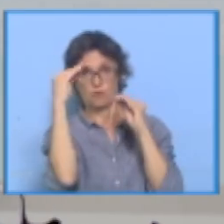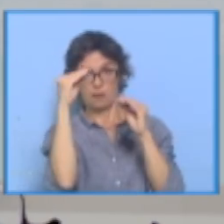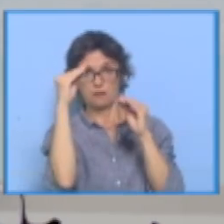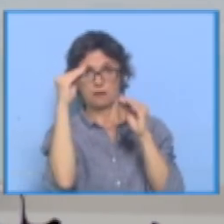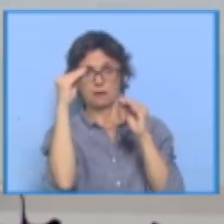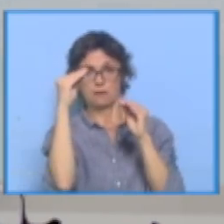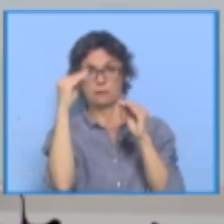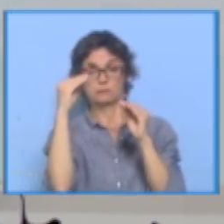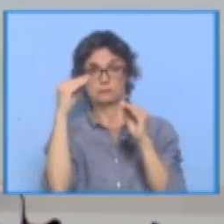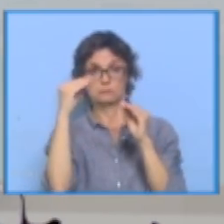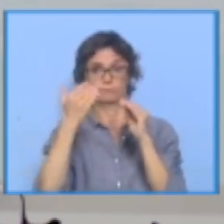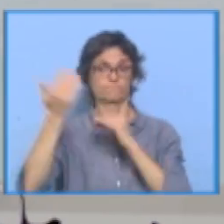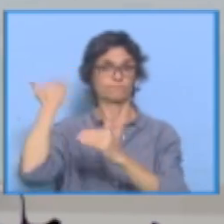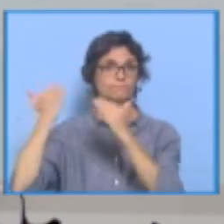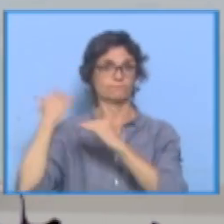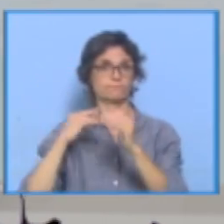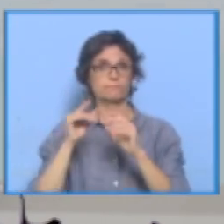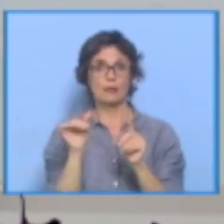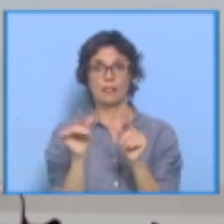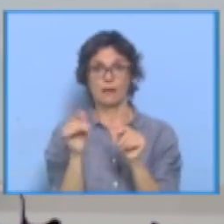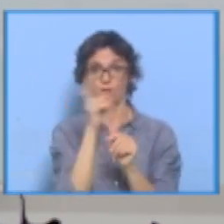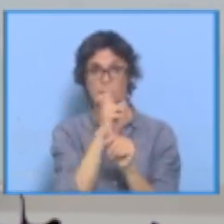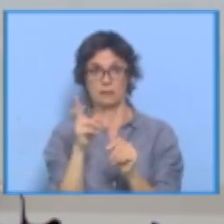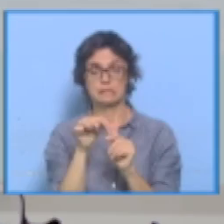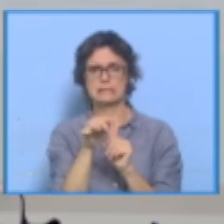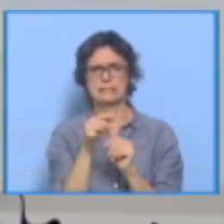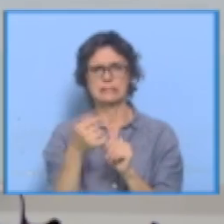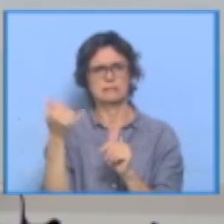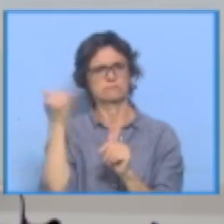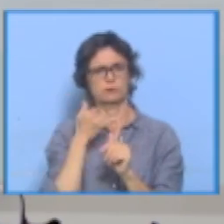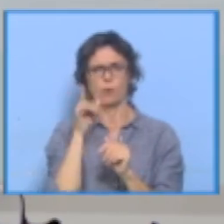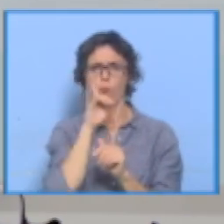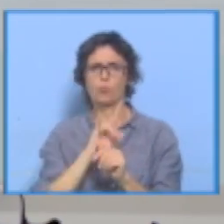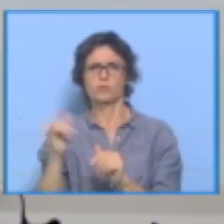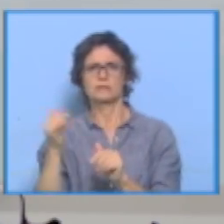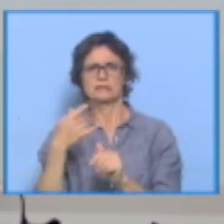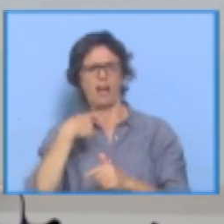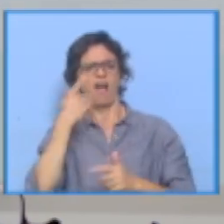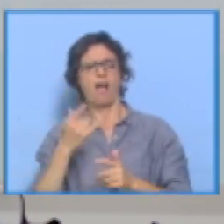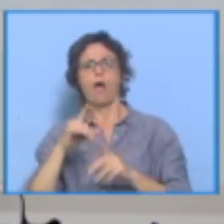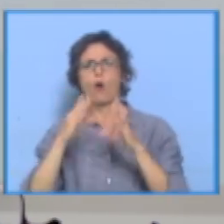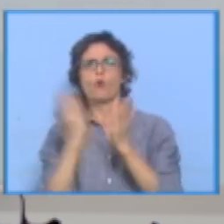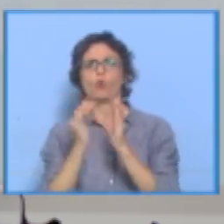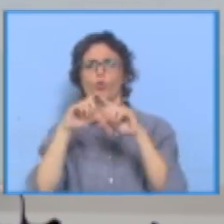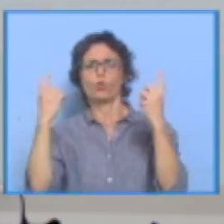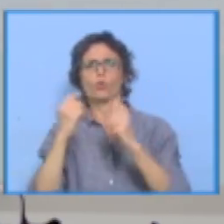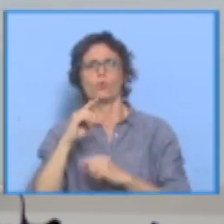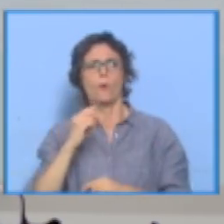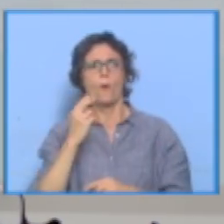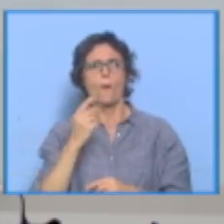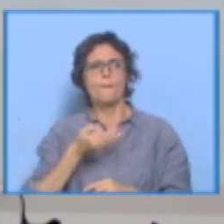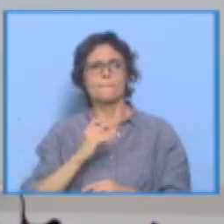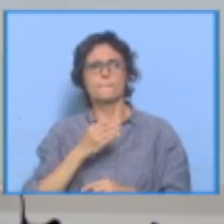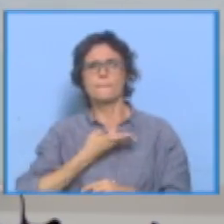algum tempo na Rádio Renascença, ligou uma senhora e disse que no Liceu Pedro Nunes, centro de Lisboa, o